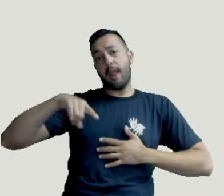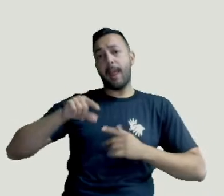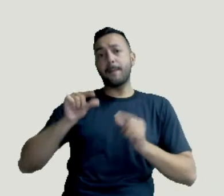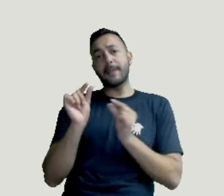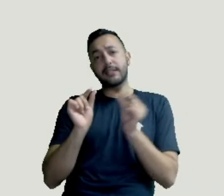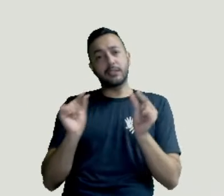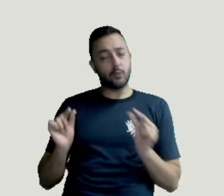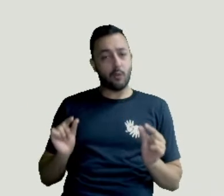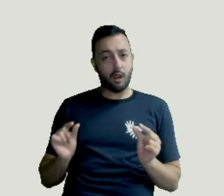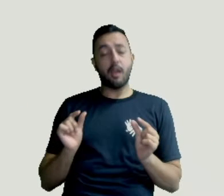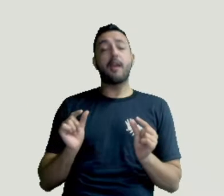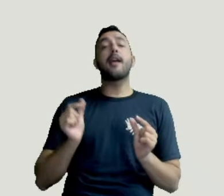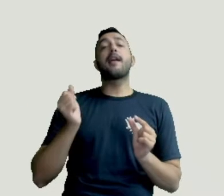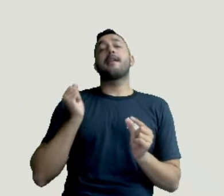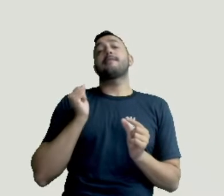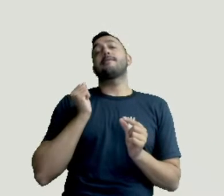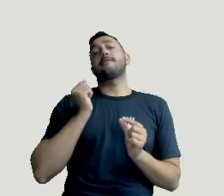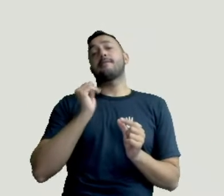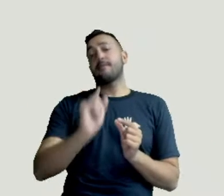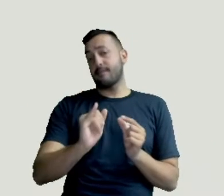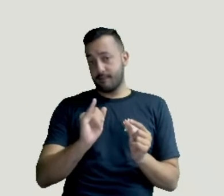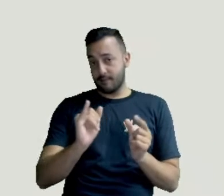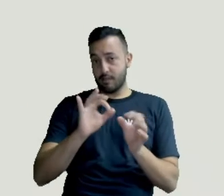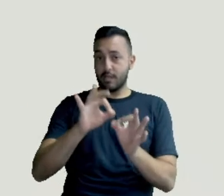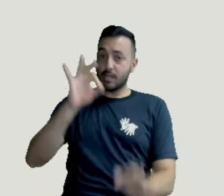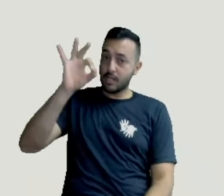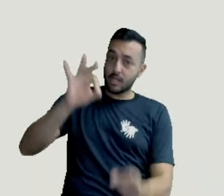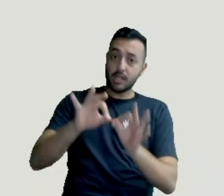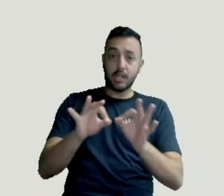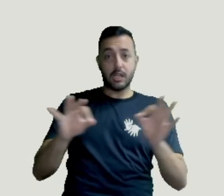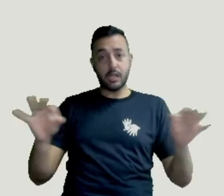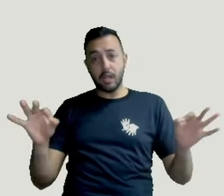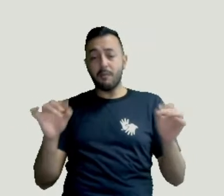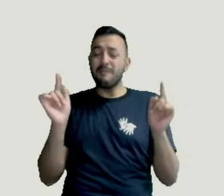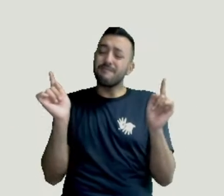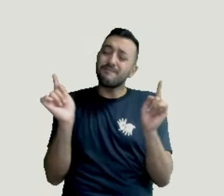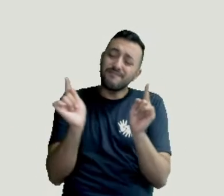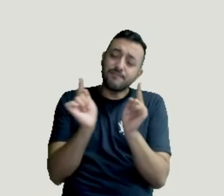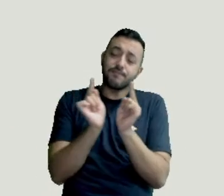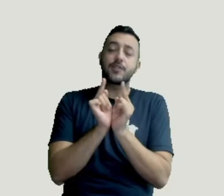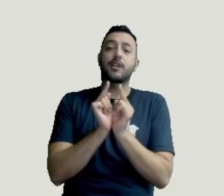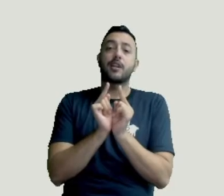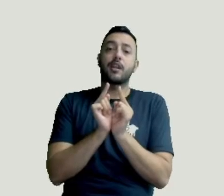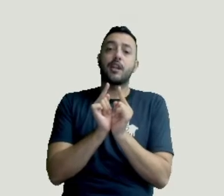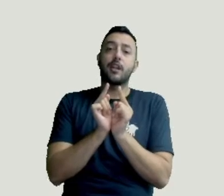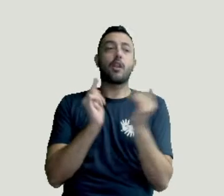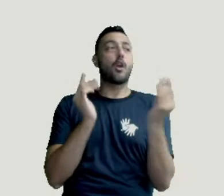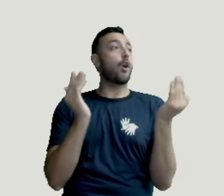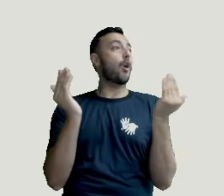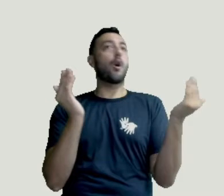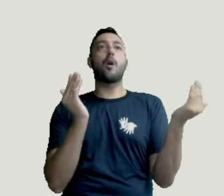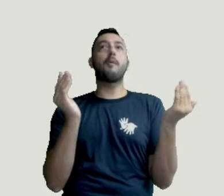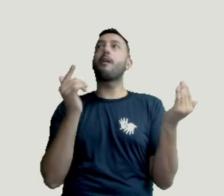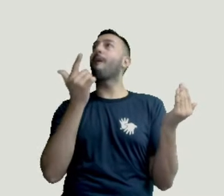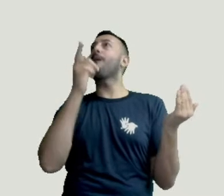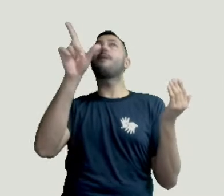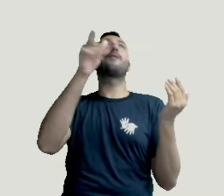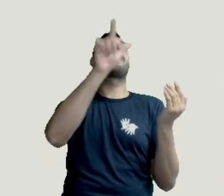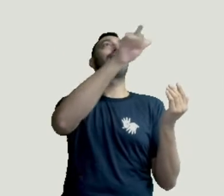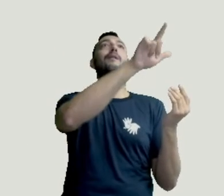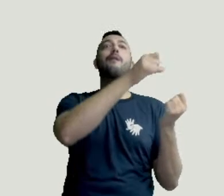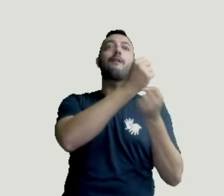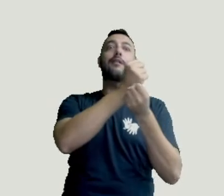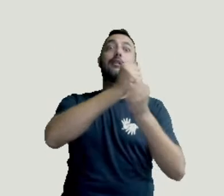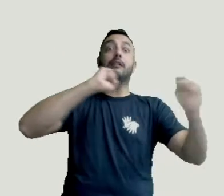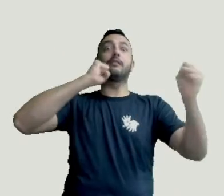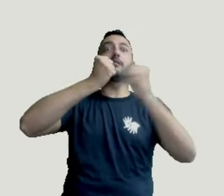tá? Quando suas dimensões são muito pequenas, tá? Em comparação às demais dimensões